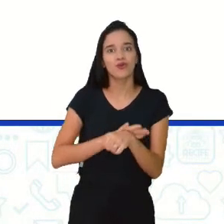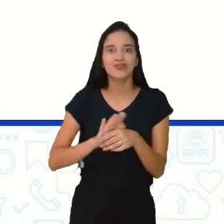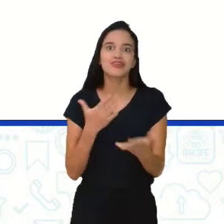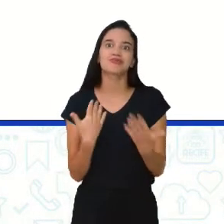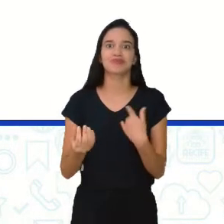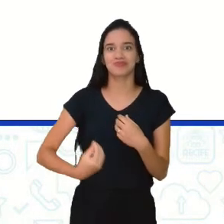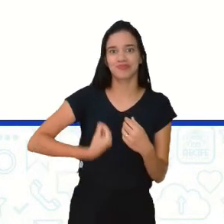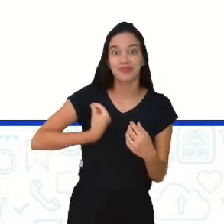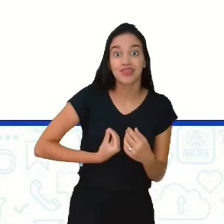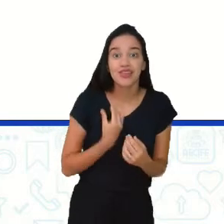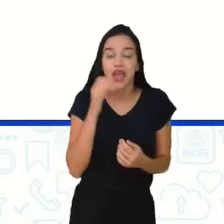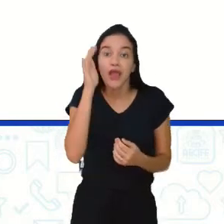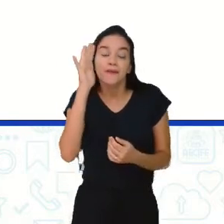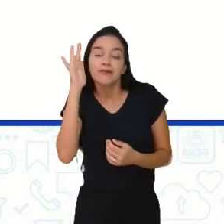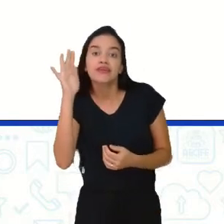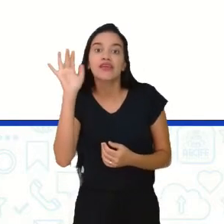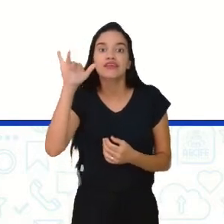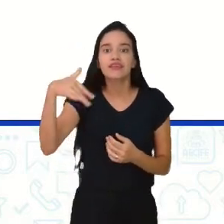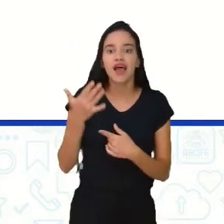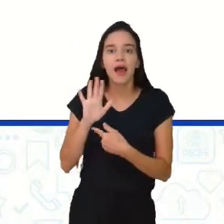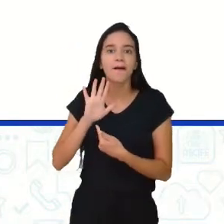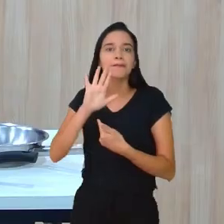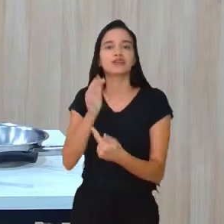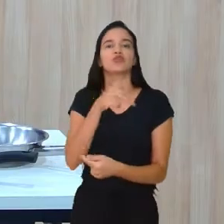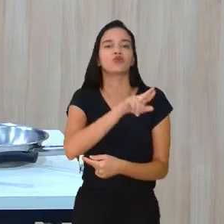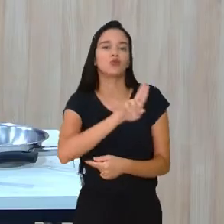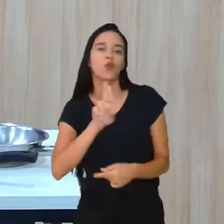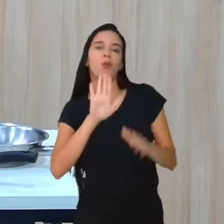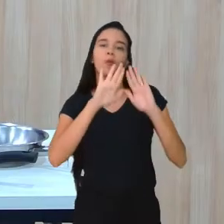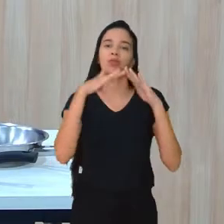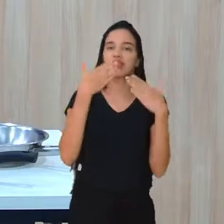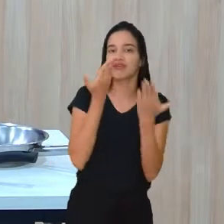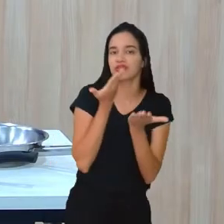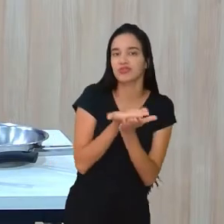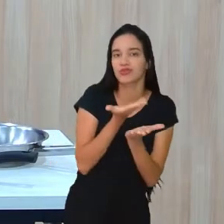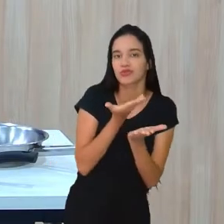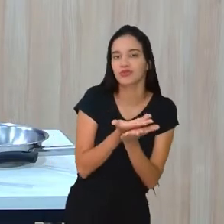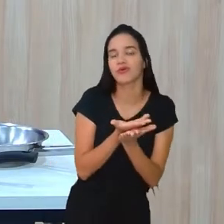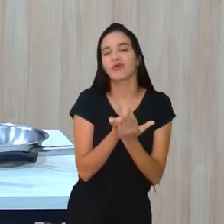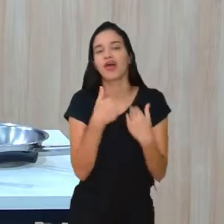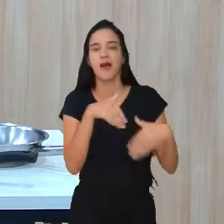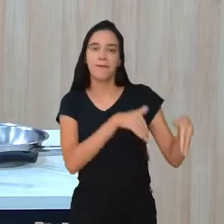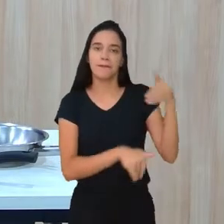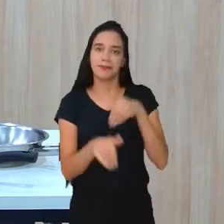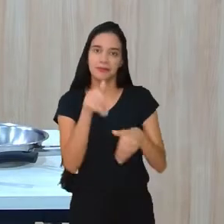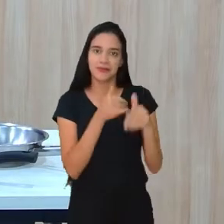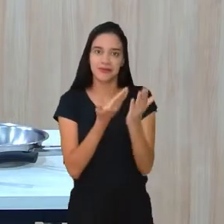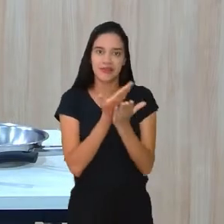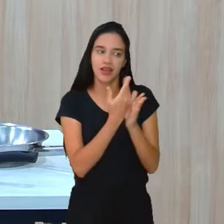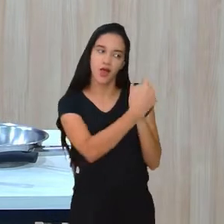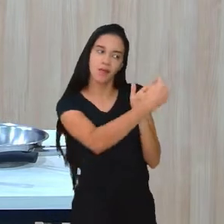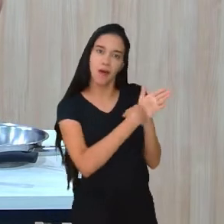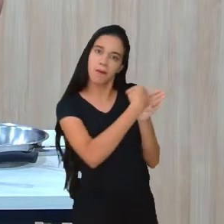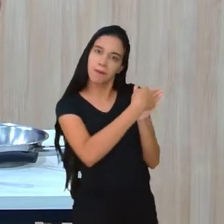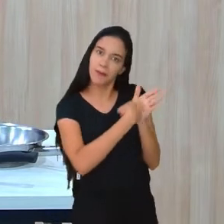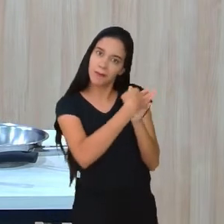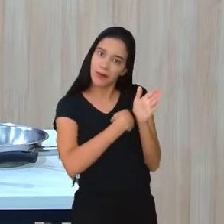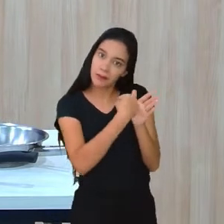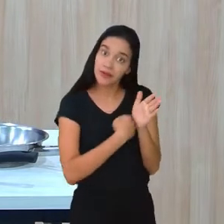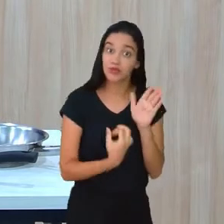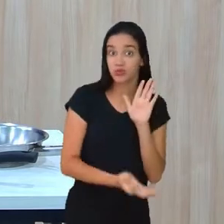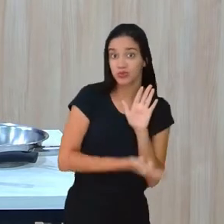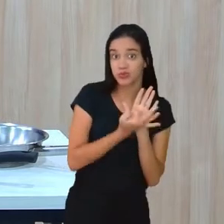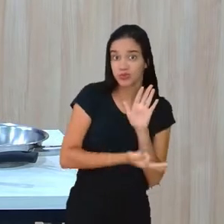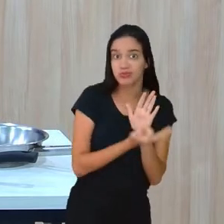real. Imagina só, apresentar aí seu nome, o nome da sua escola, participar da aula fazendo perguntas, dando